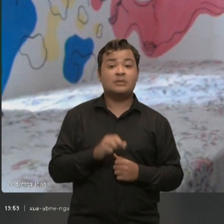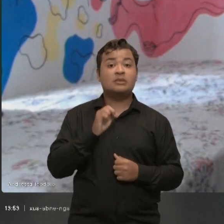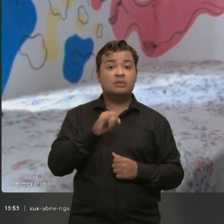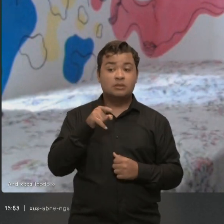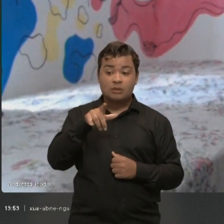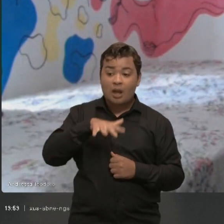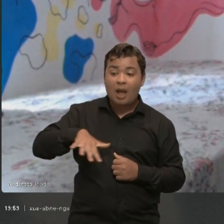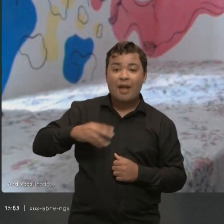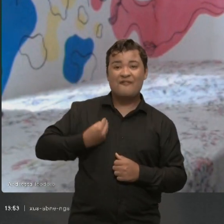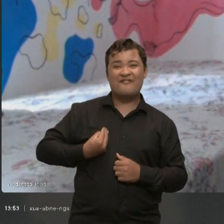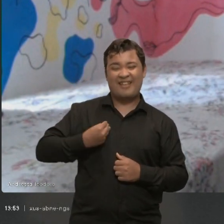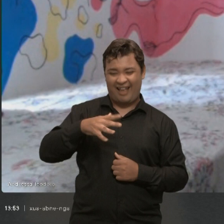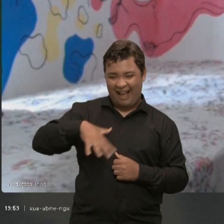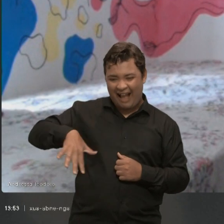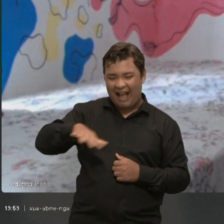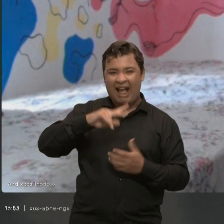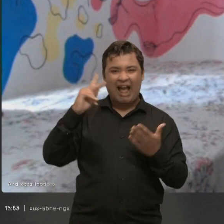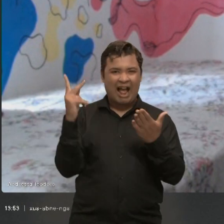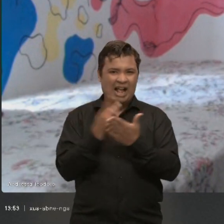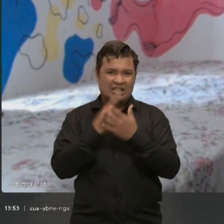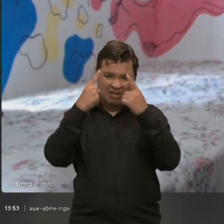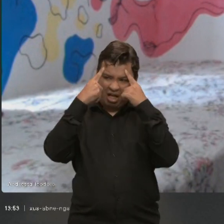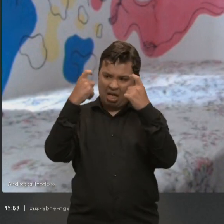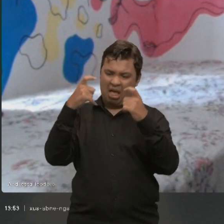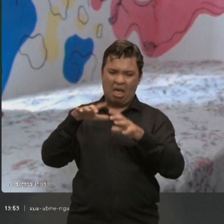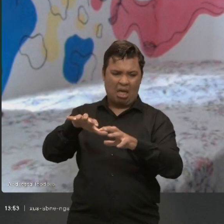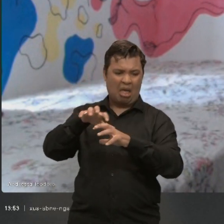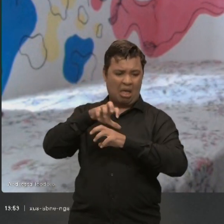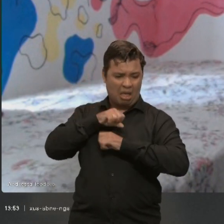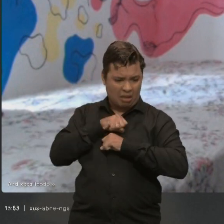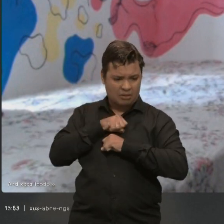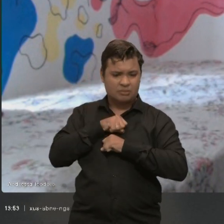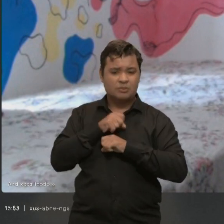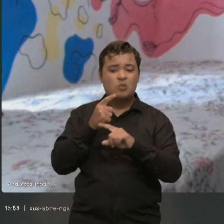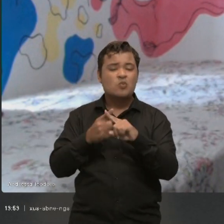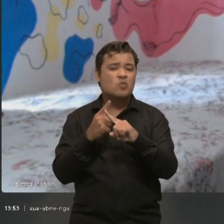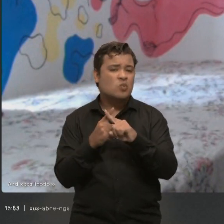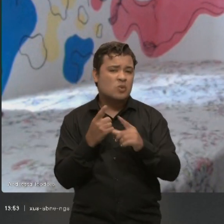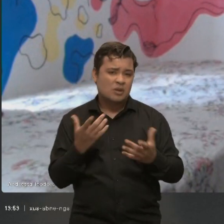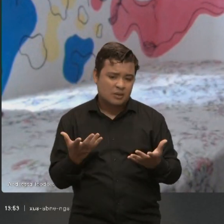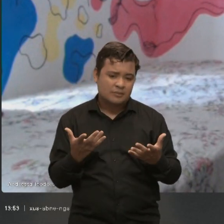ser violento, aprendeu a resolver seus conflitos de uma forma violenta, porque aí nesse caso